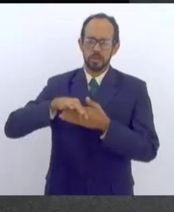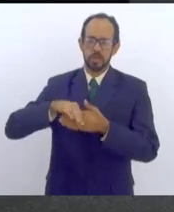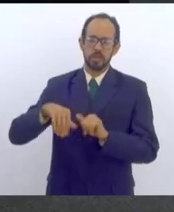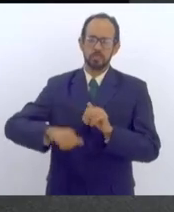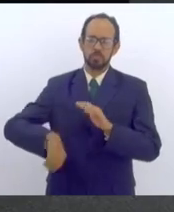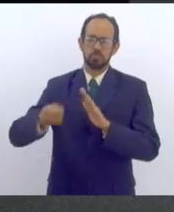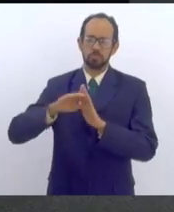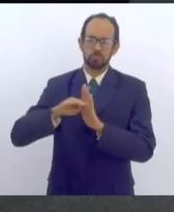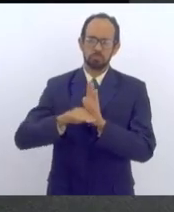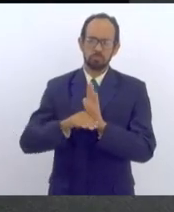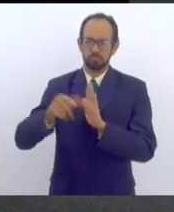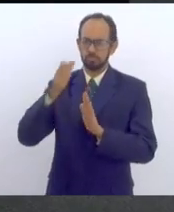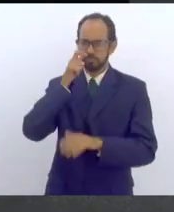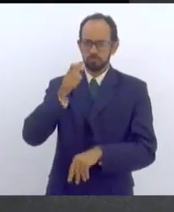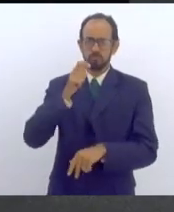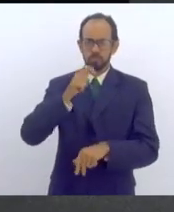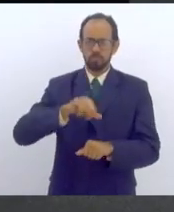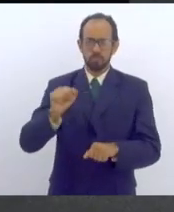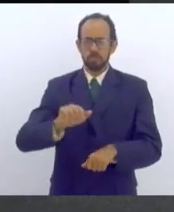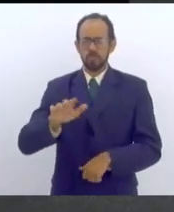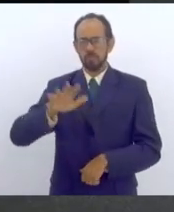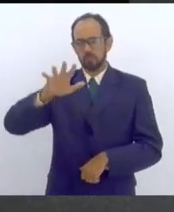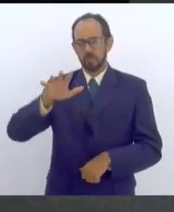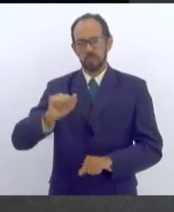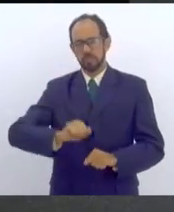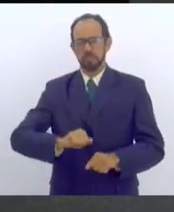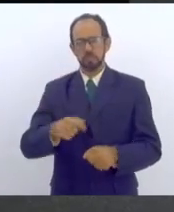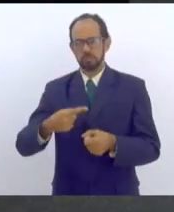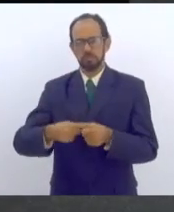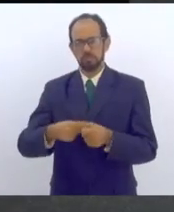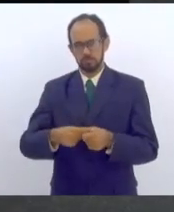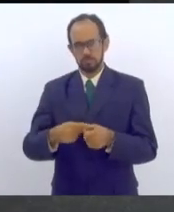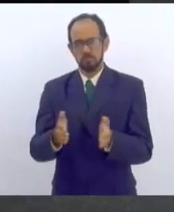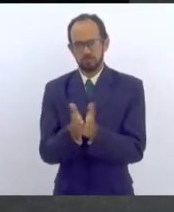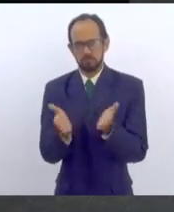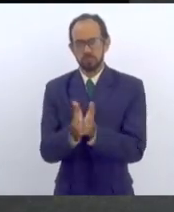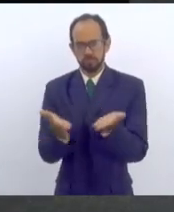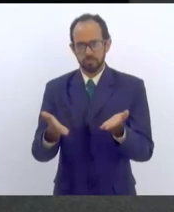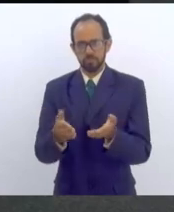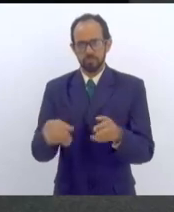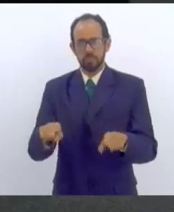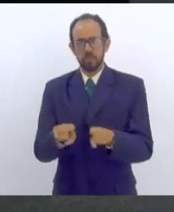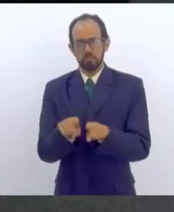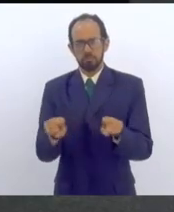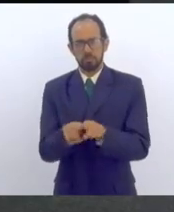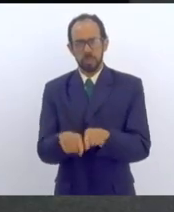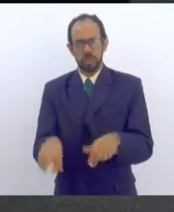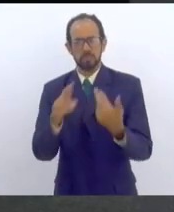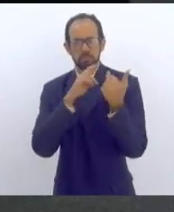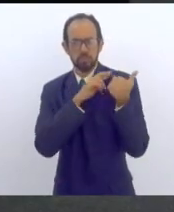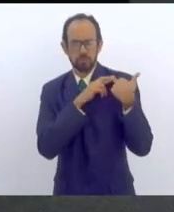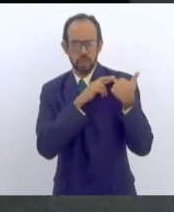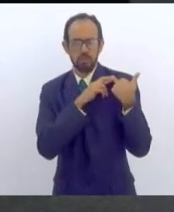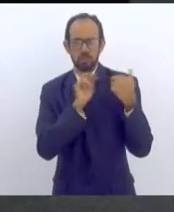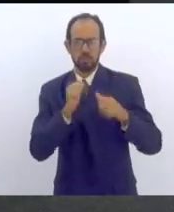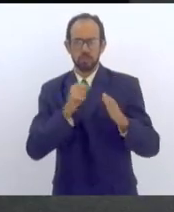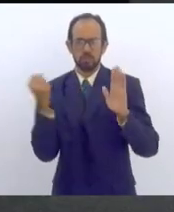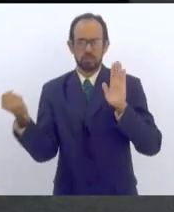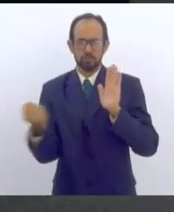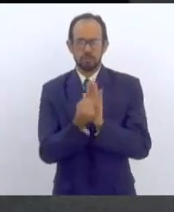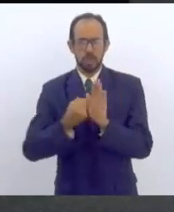muito interessantes com relação às favelas e às periferias, e muito responsável, senhor presidente, com relação aos impactos